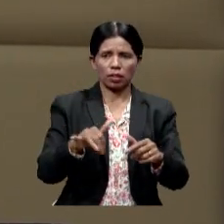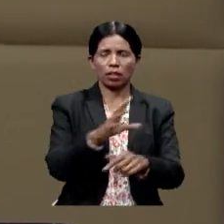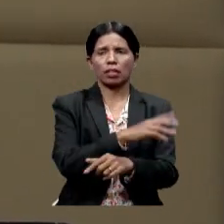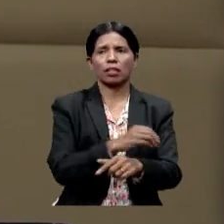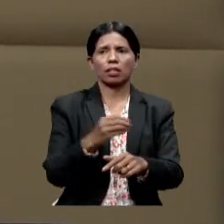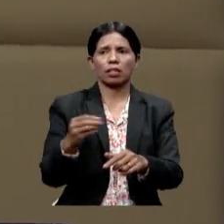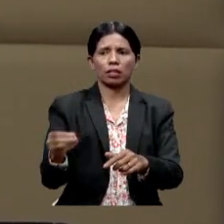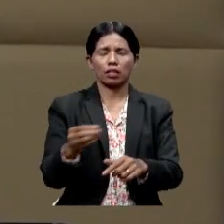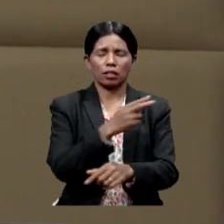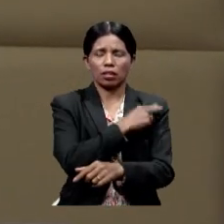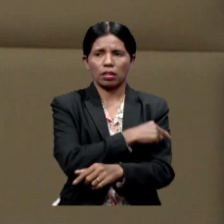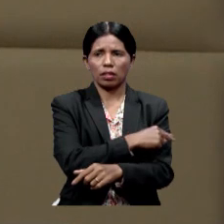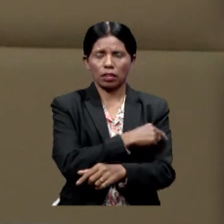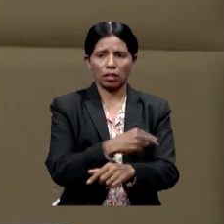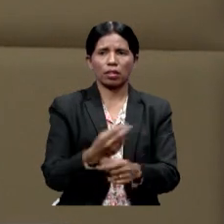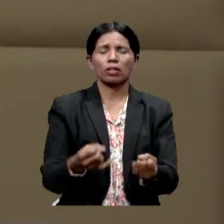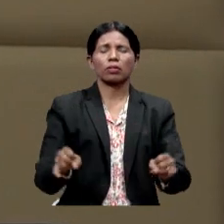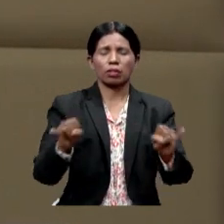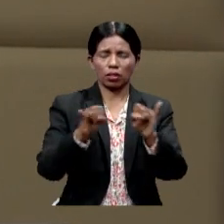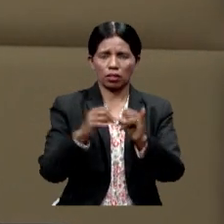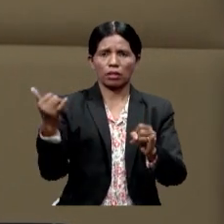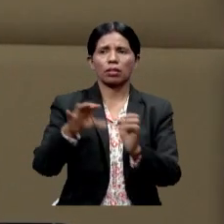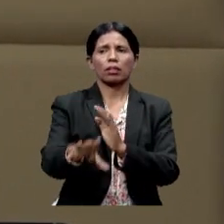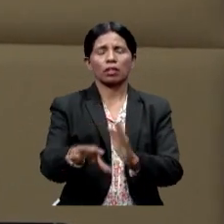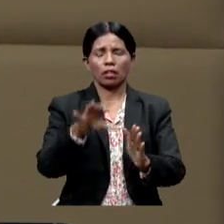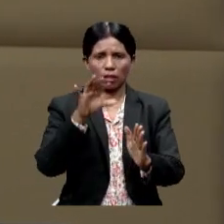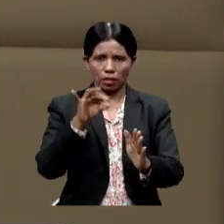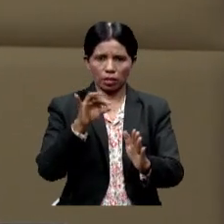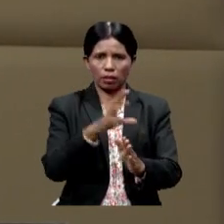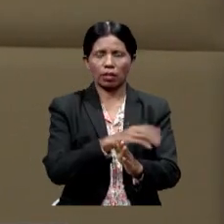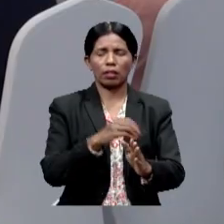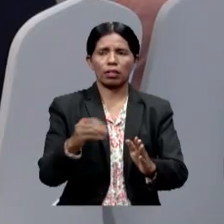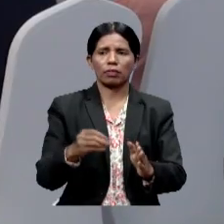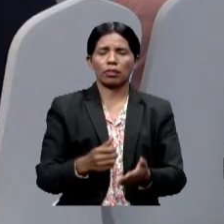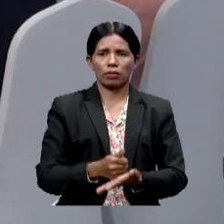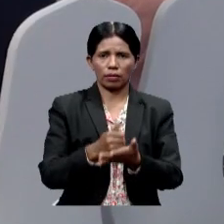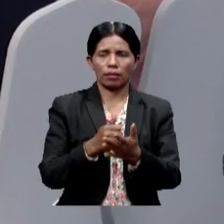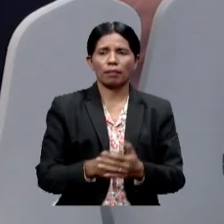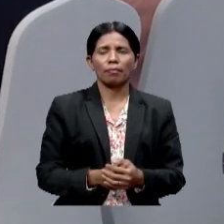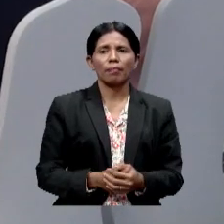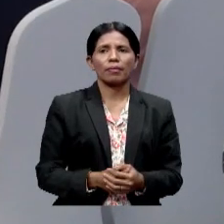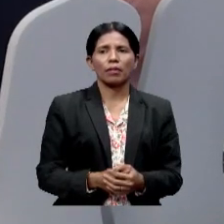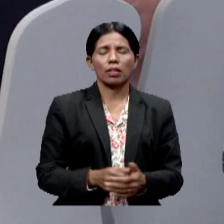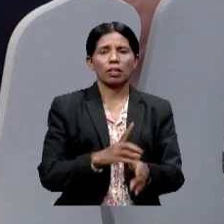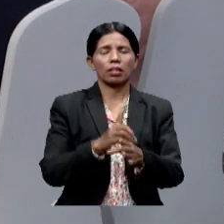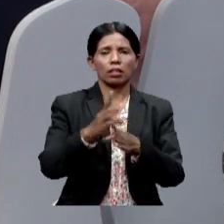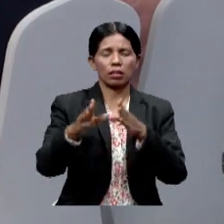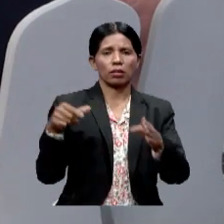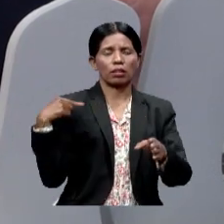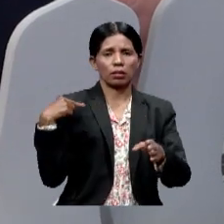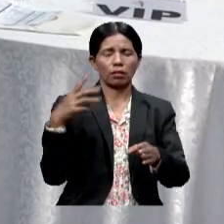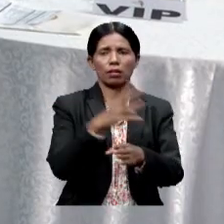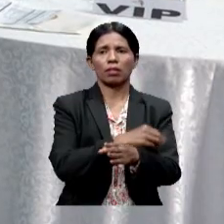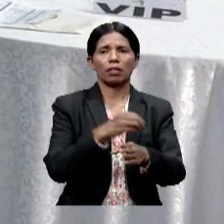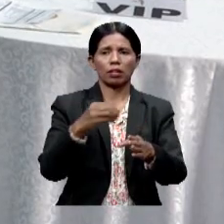linha clínica ou instituição de bem, se a correta licença, se Nunemos, diretor gabinete